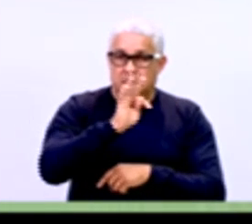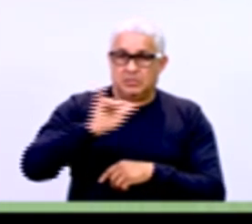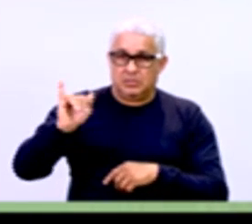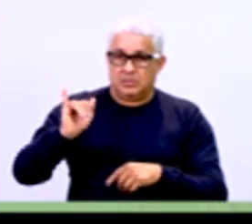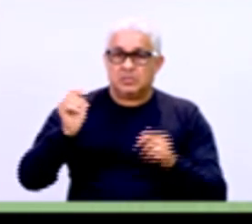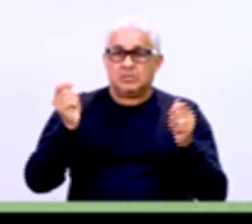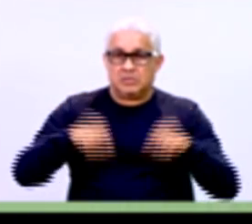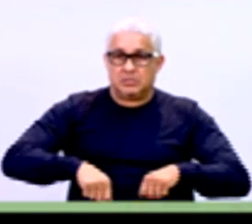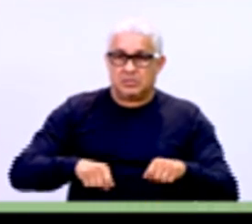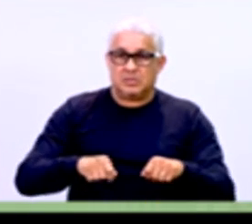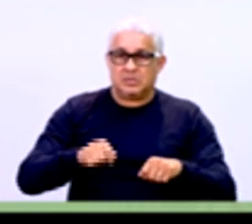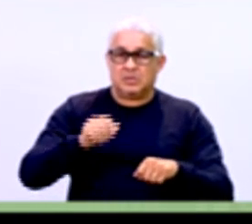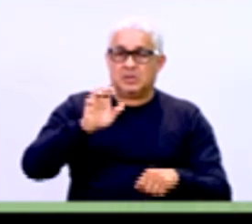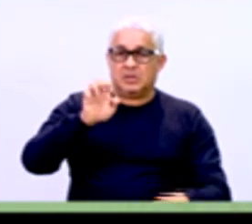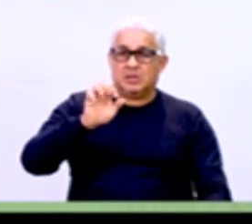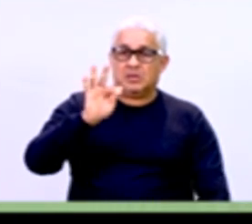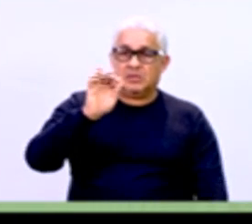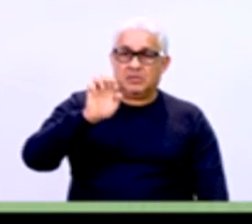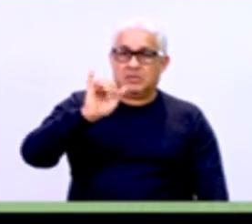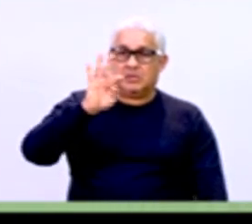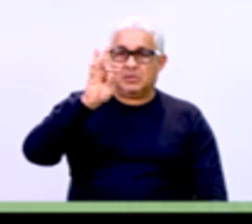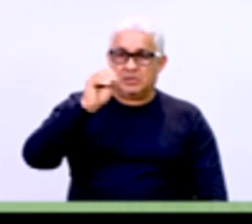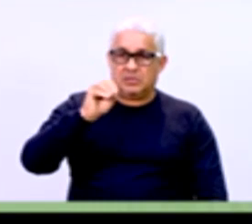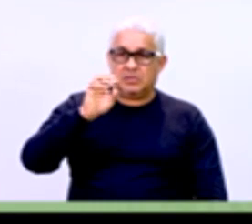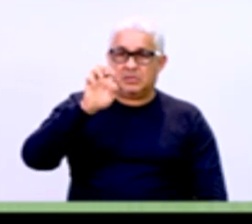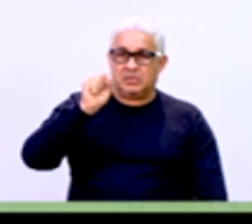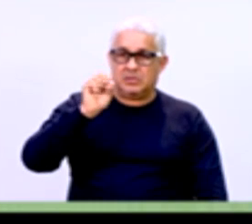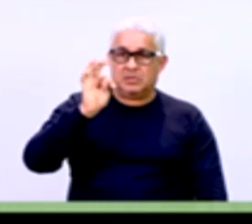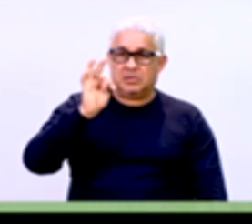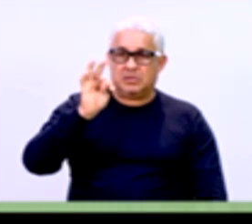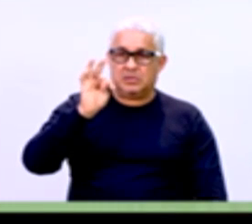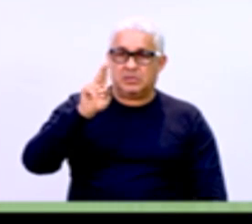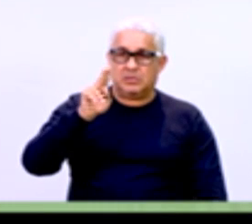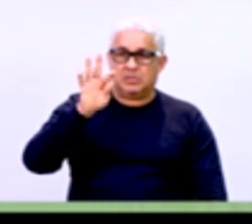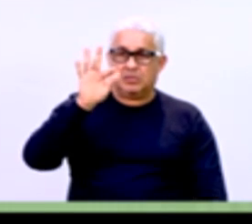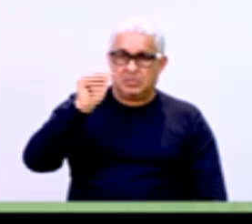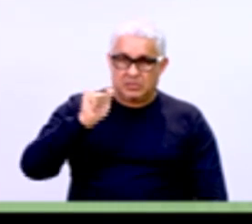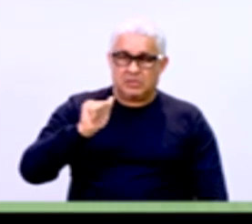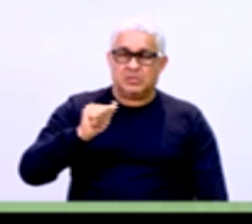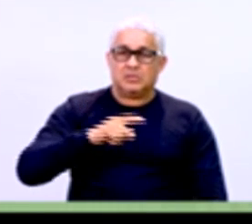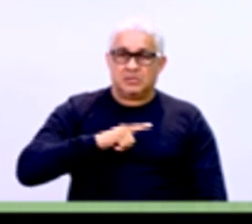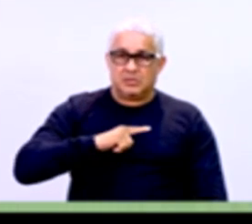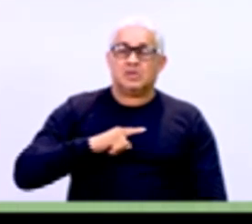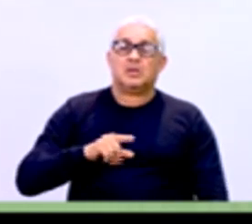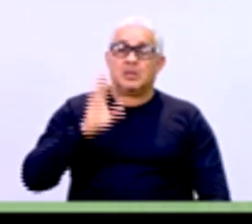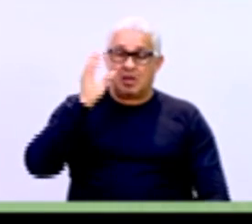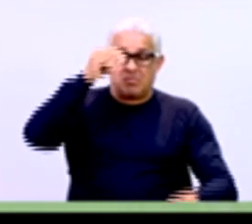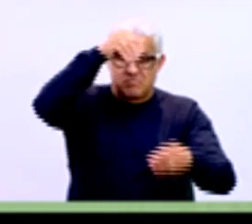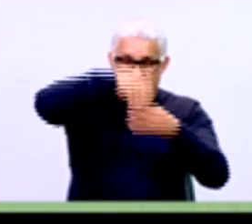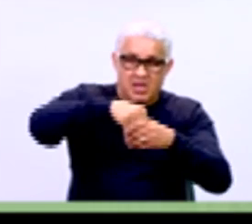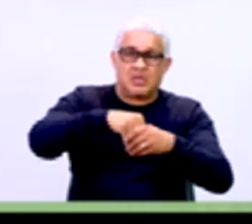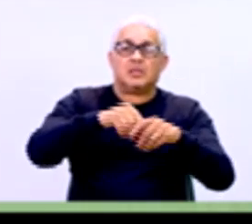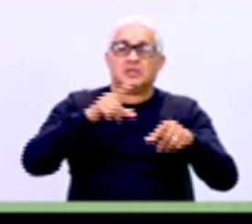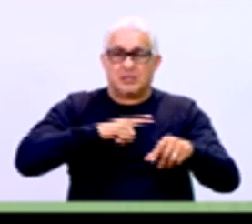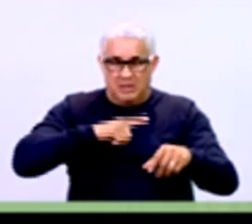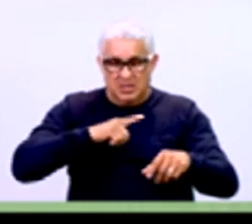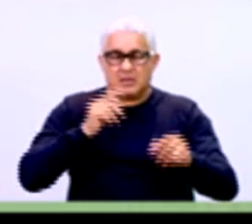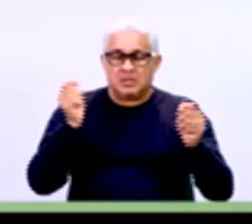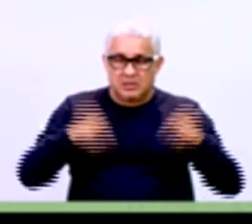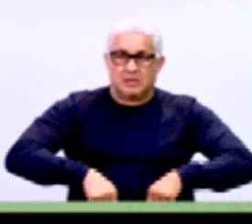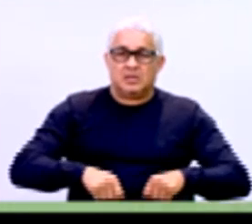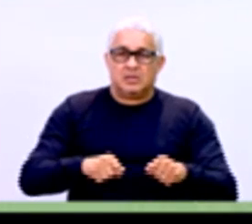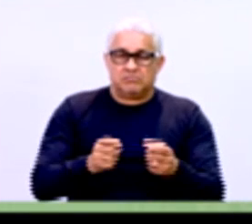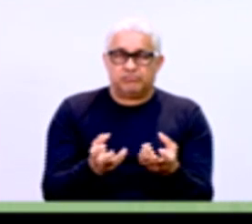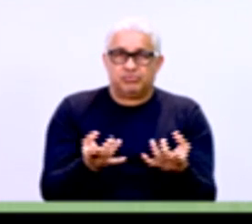do efeito estufa. Com certeza, através das práticas que ali forem inseridas, vai haver uma contribuição